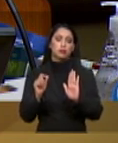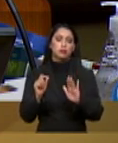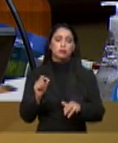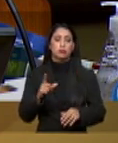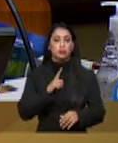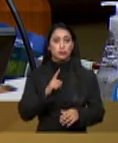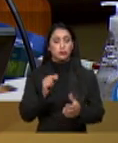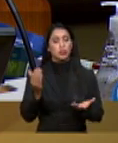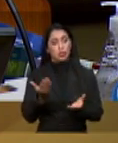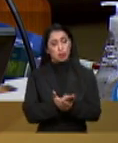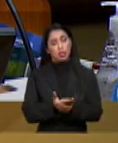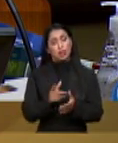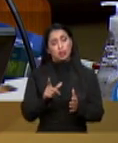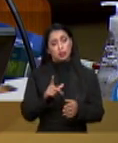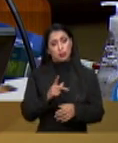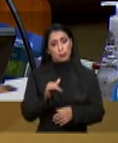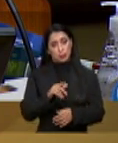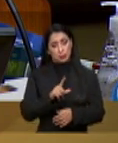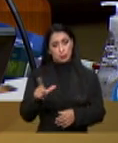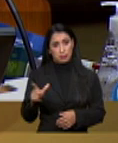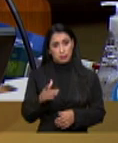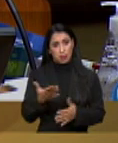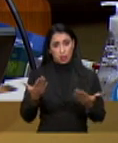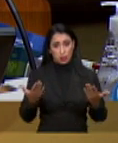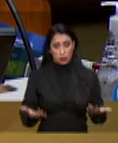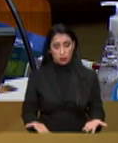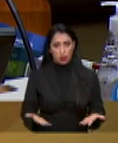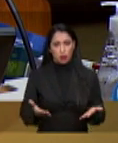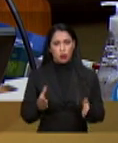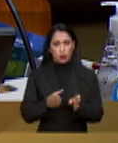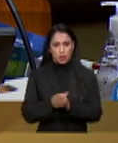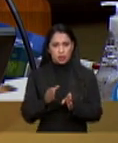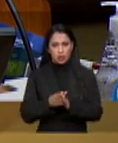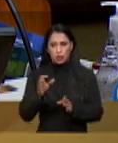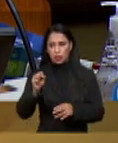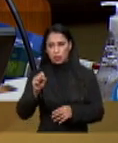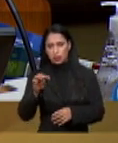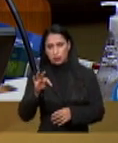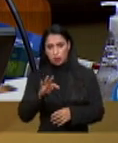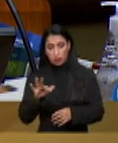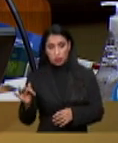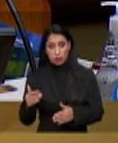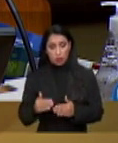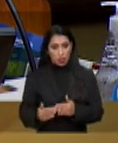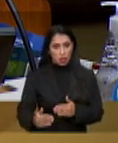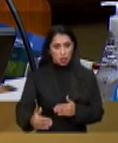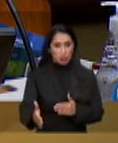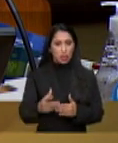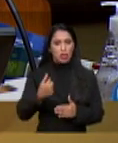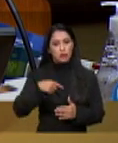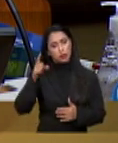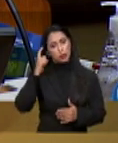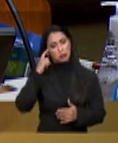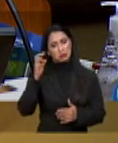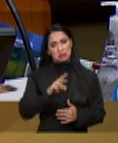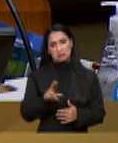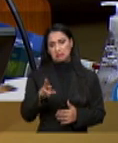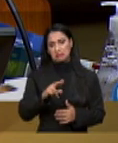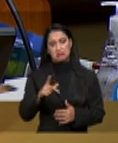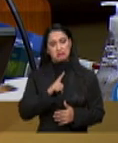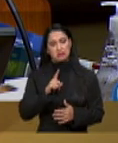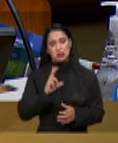da ação penal pública. A partir dessas orientações do Supremo Tribunal Federal, penso descaber a alegação